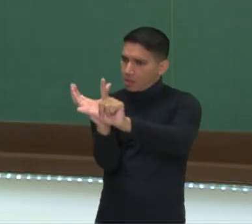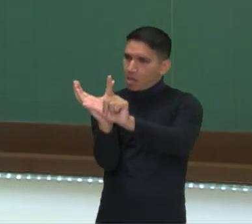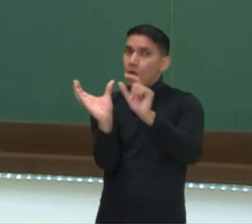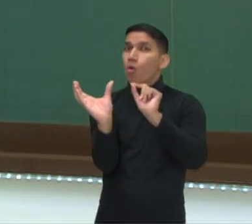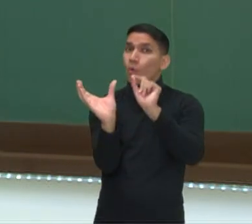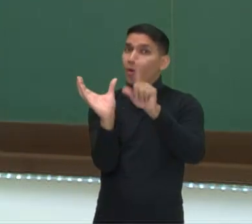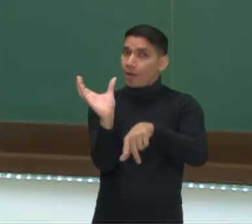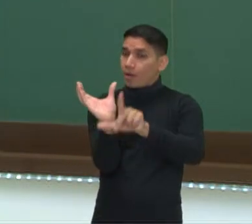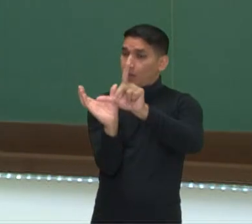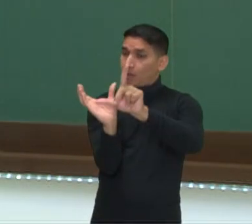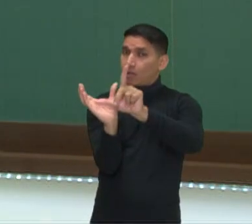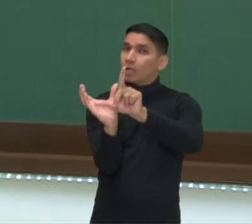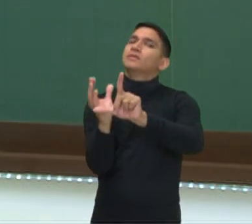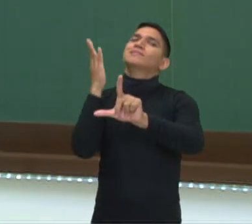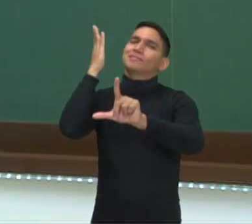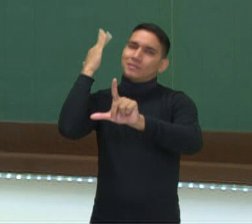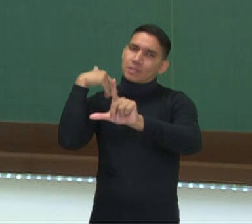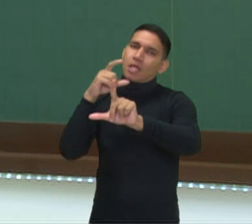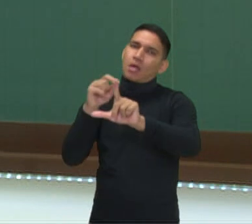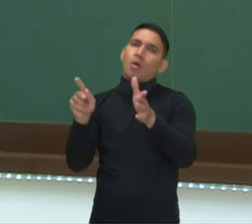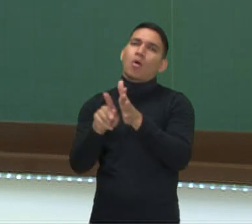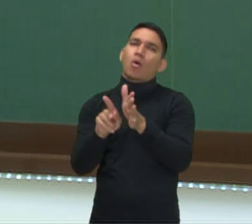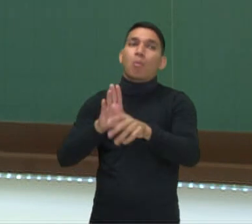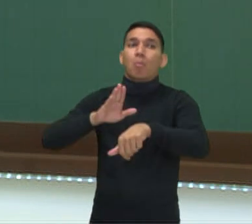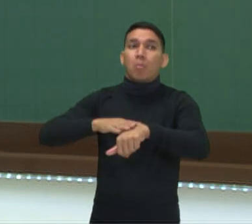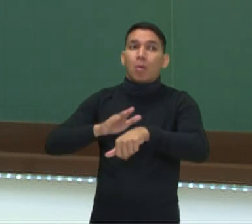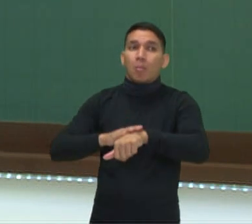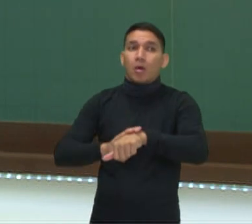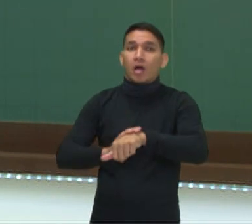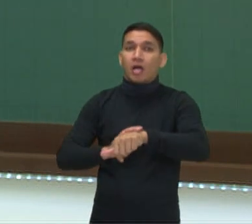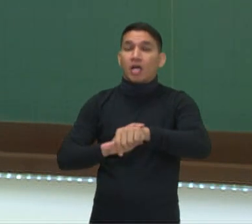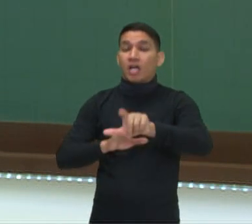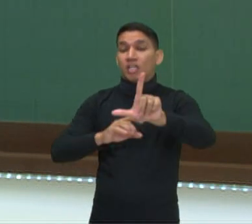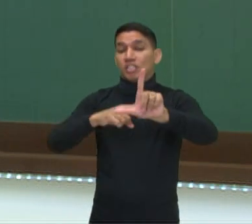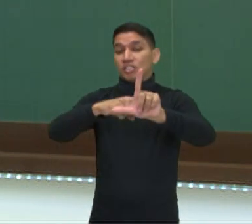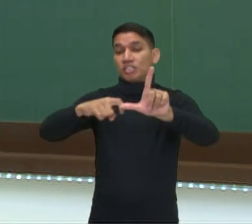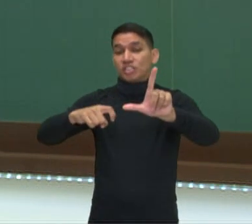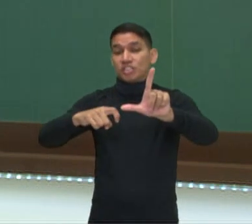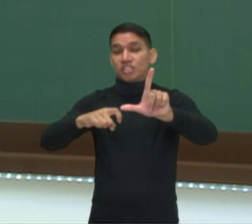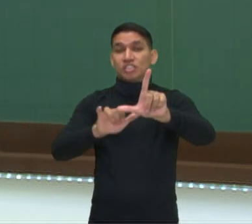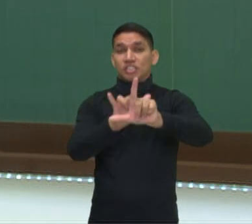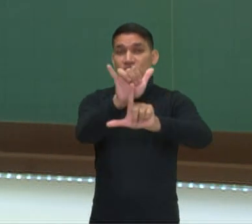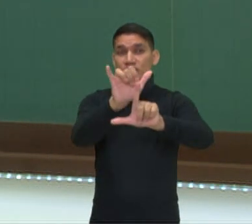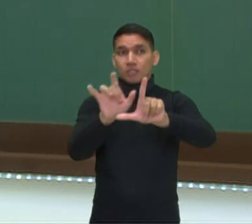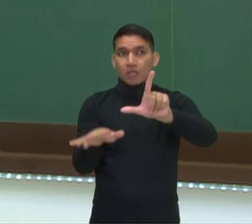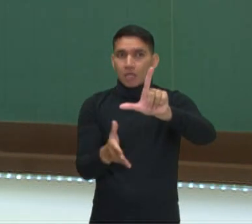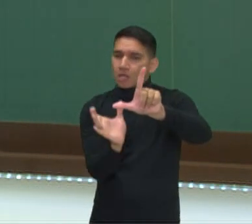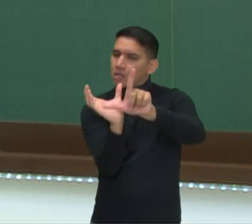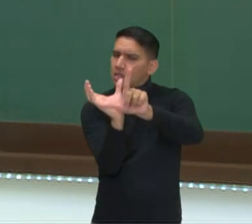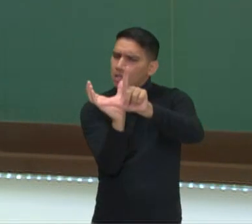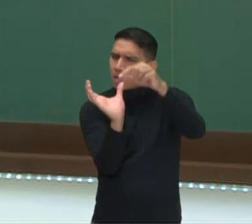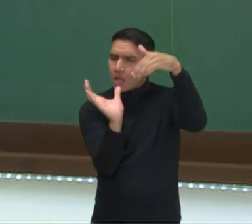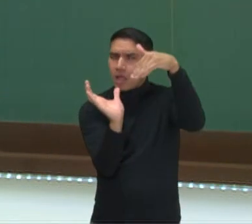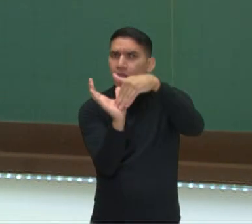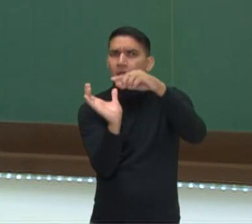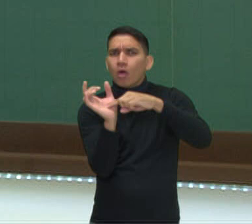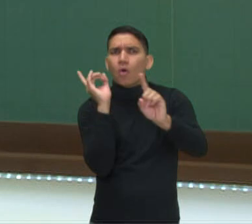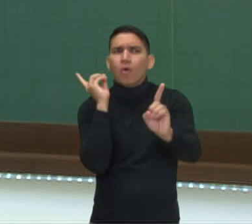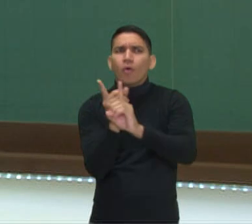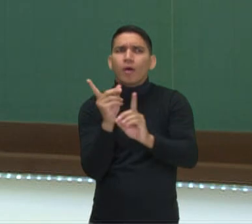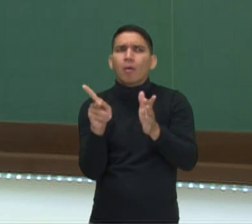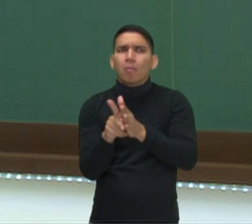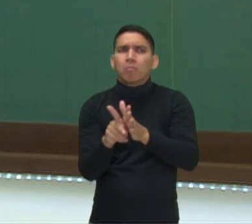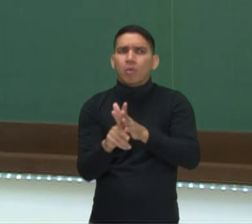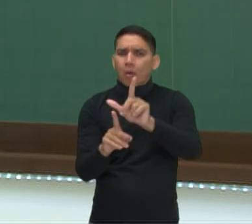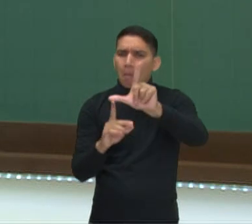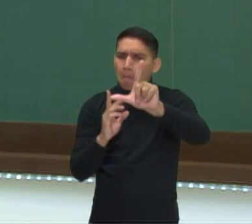está voltada para cima, eu já sei que no momento aqui, x vértice e y vértice, eu consigo identificar, né, que aqui